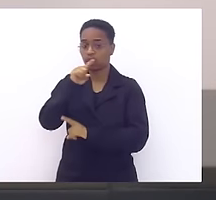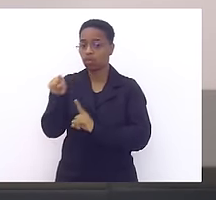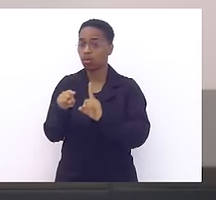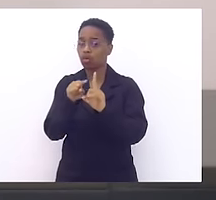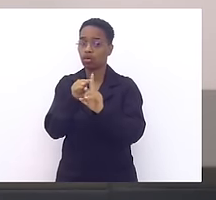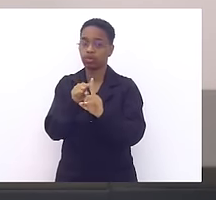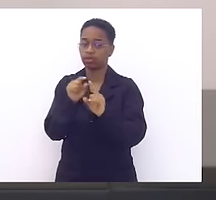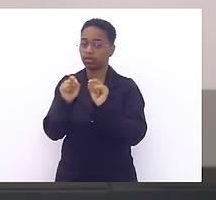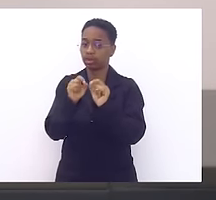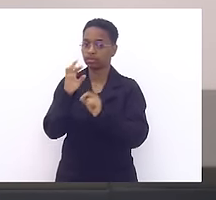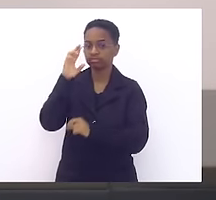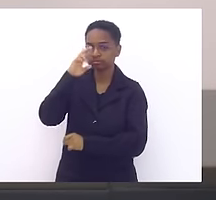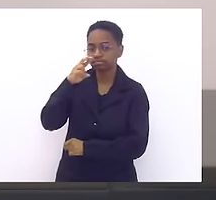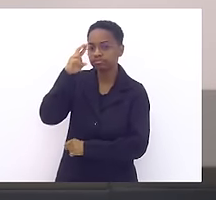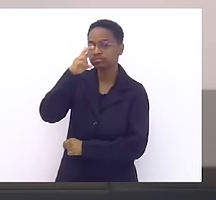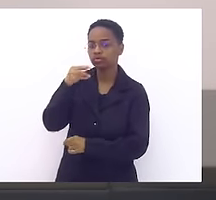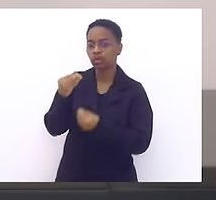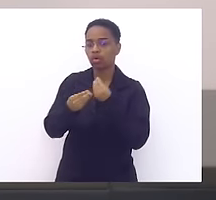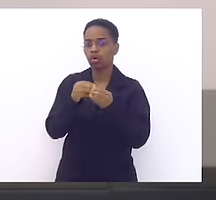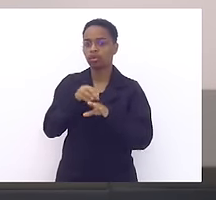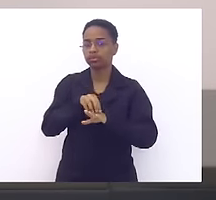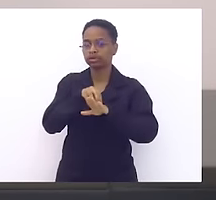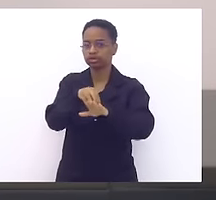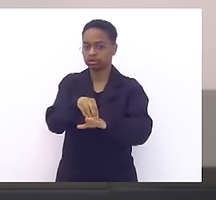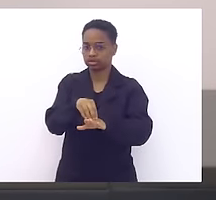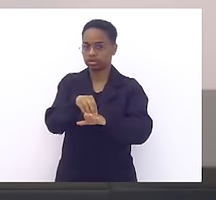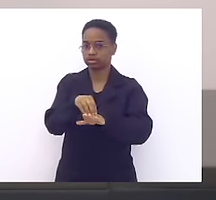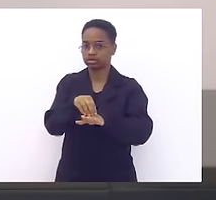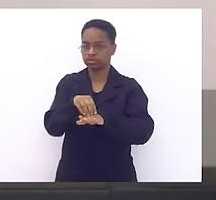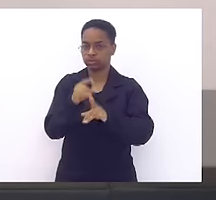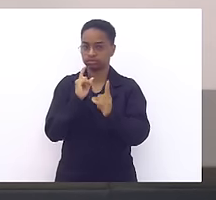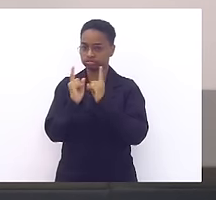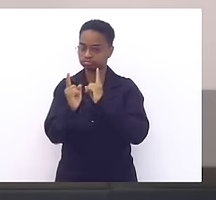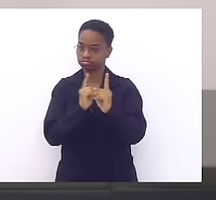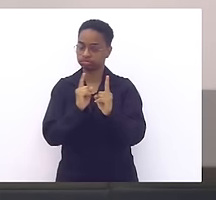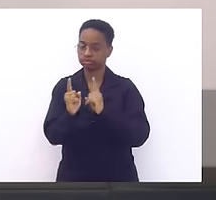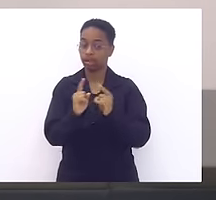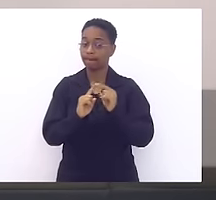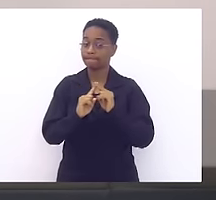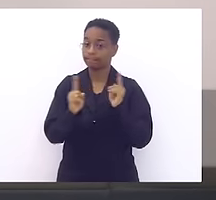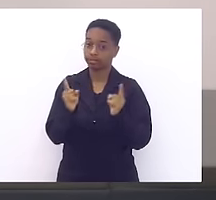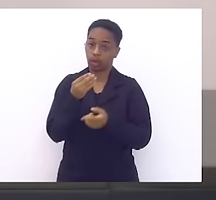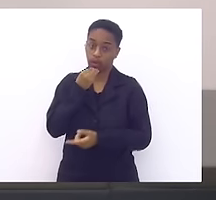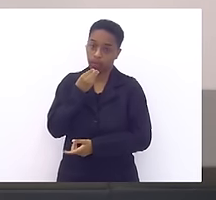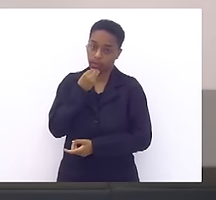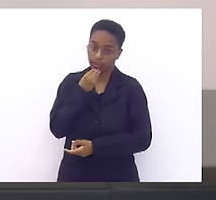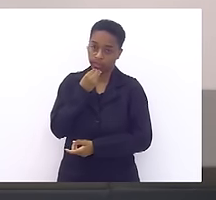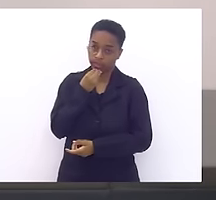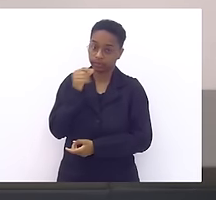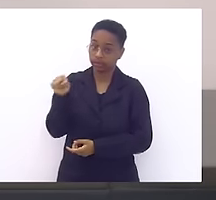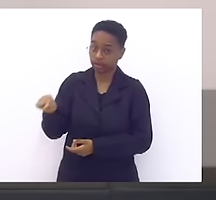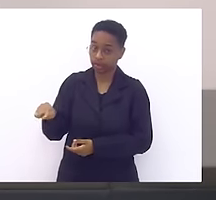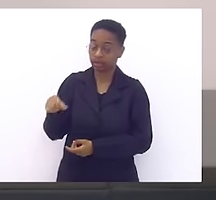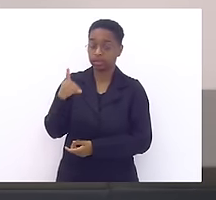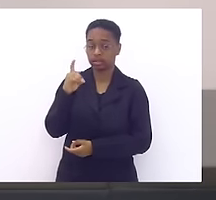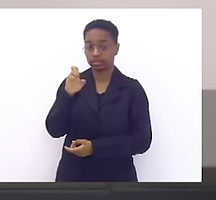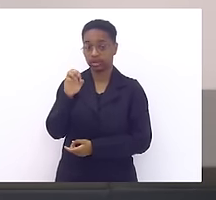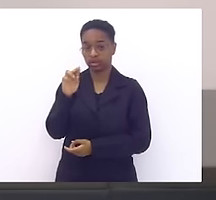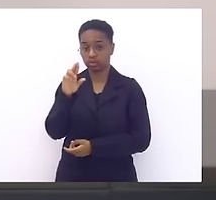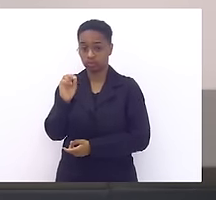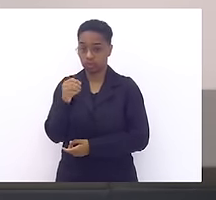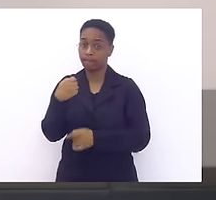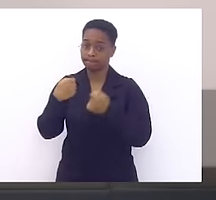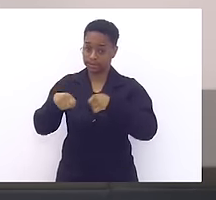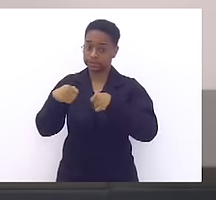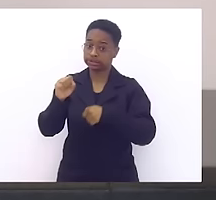de fiscalizar o transporte de passageiros E aí obviamente o Detro precisa de reboque nas